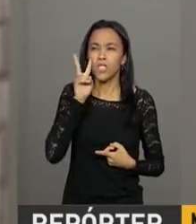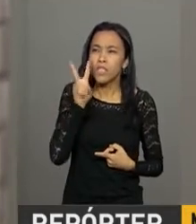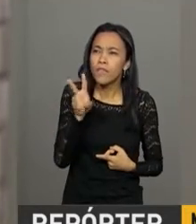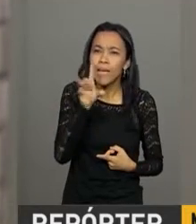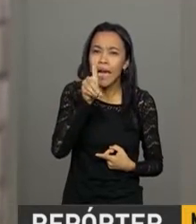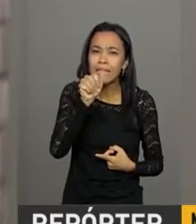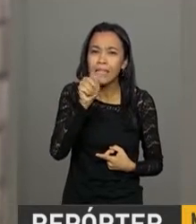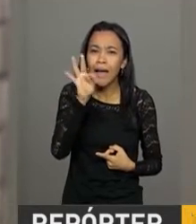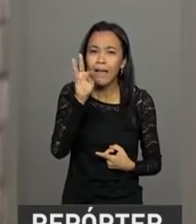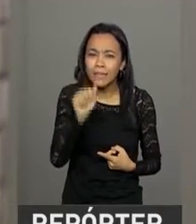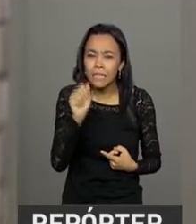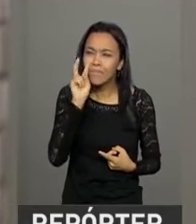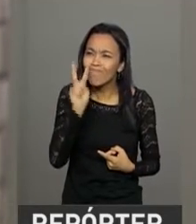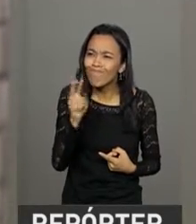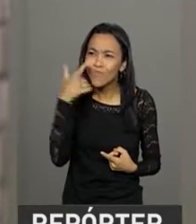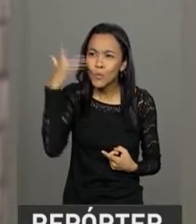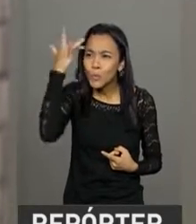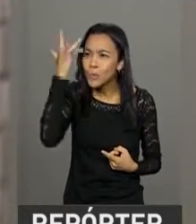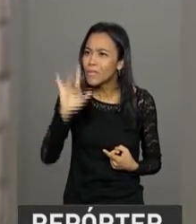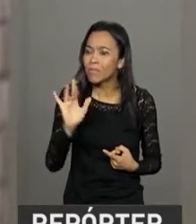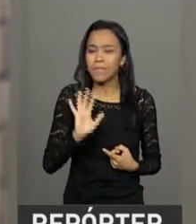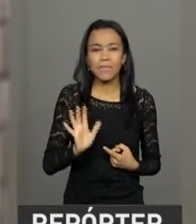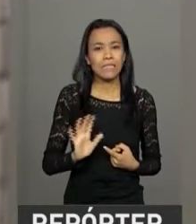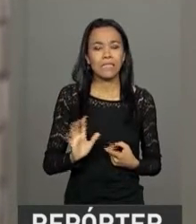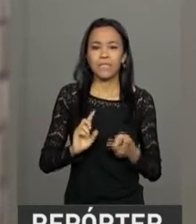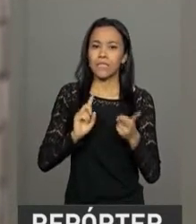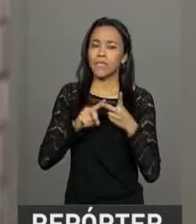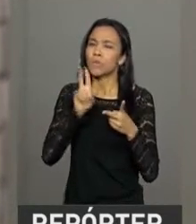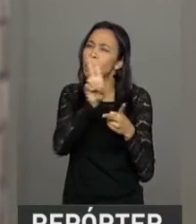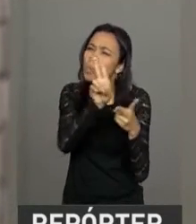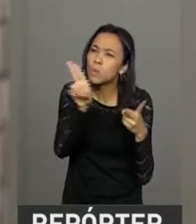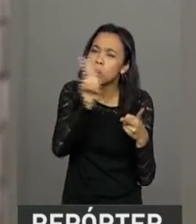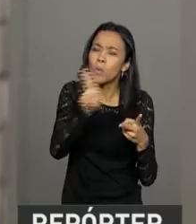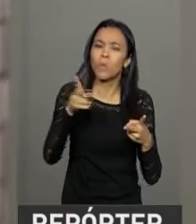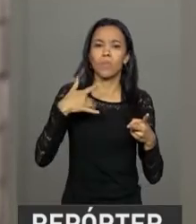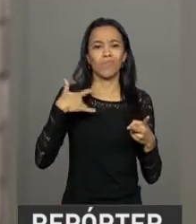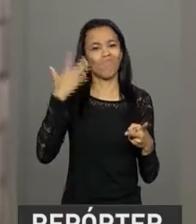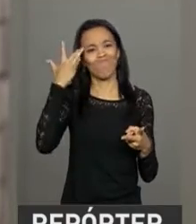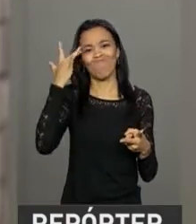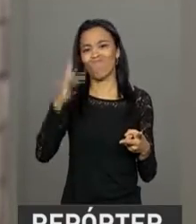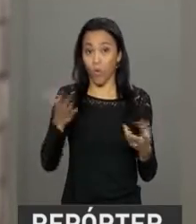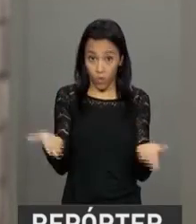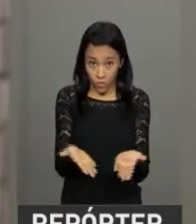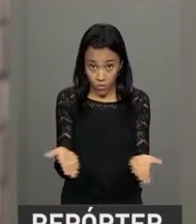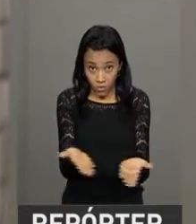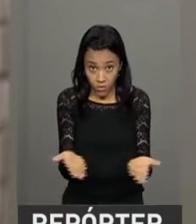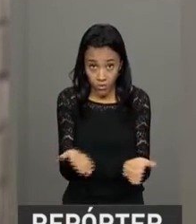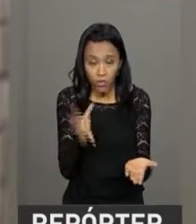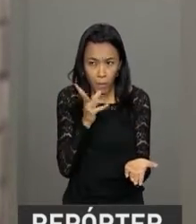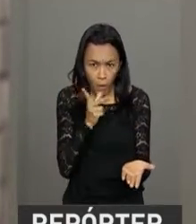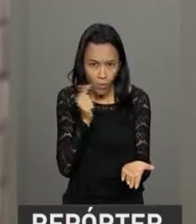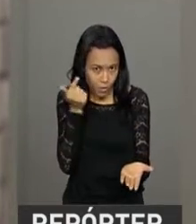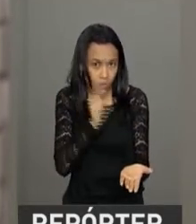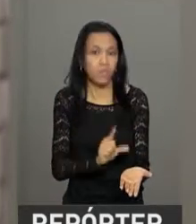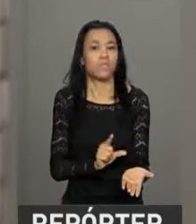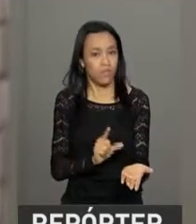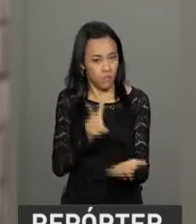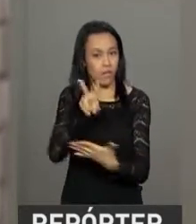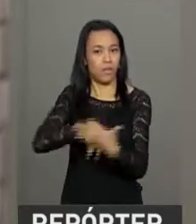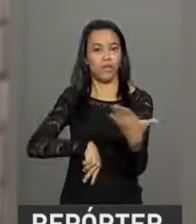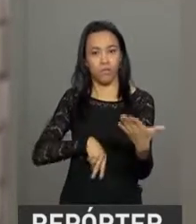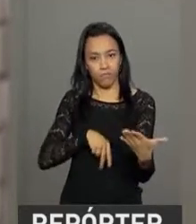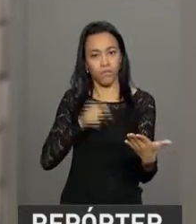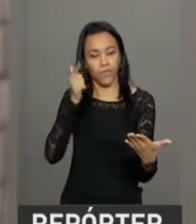data das coisas não saber se o nome das coisas seus demora mas eu consigo eu não